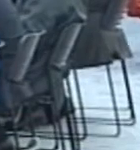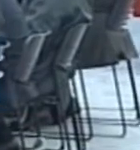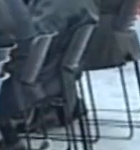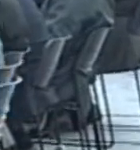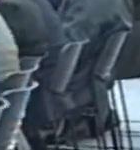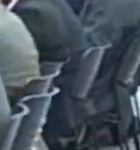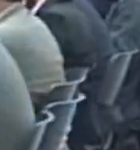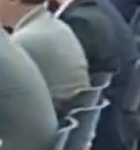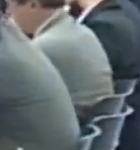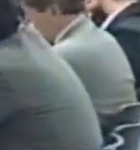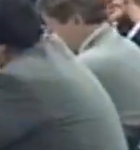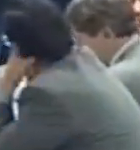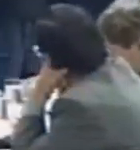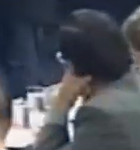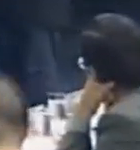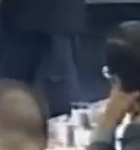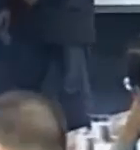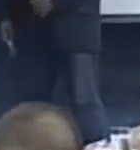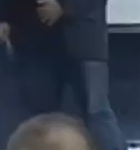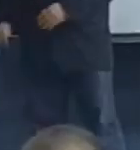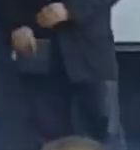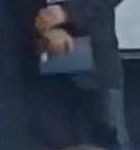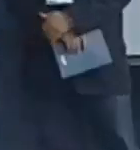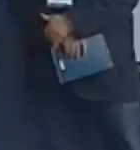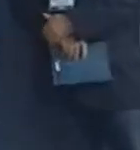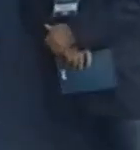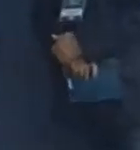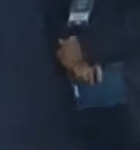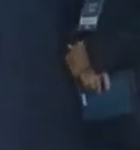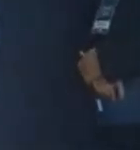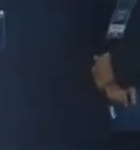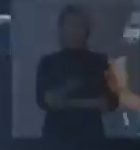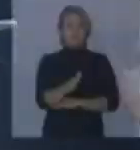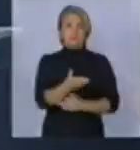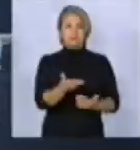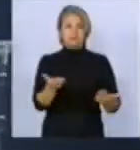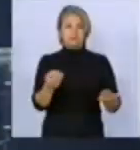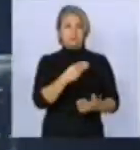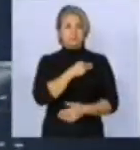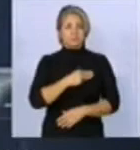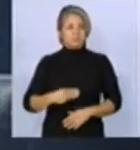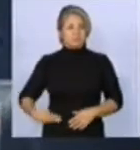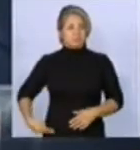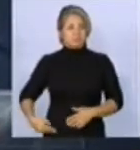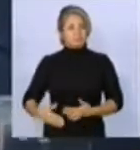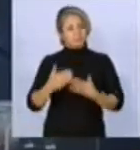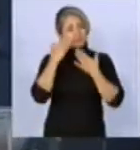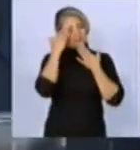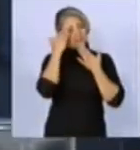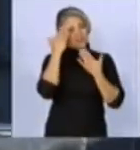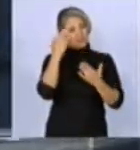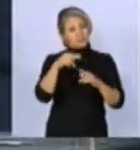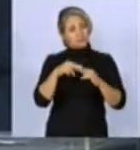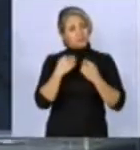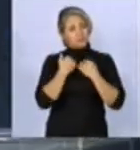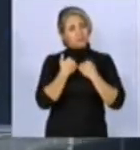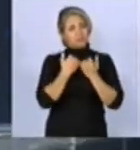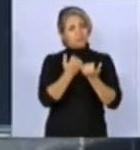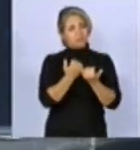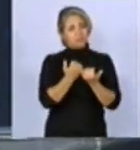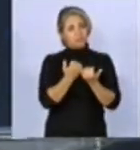Oi boa tarde senhor Ministro eu quero agradecer pela e pelo